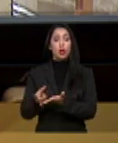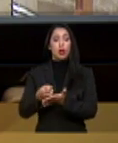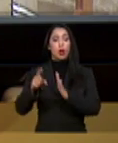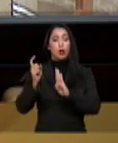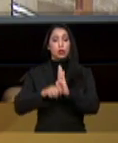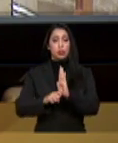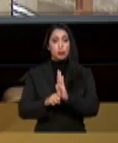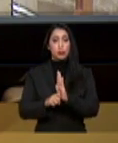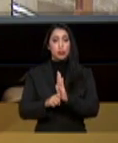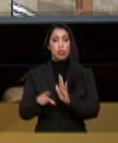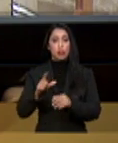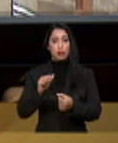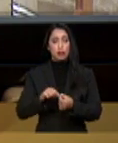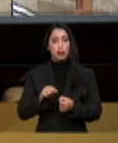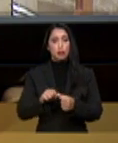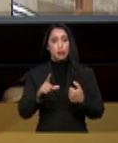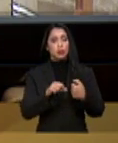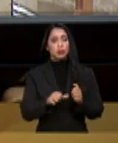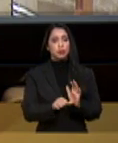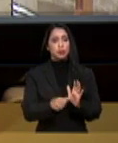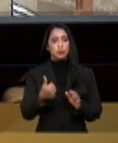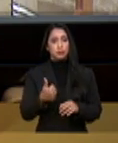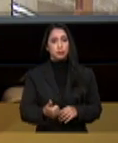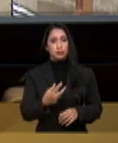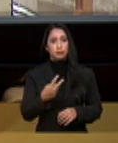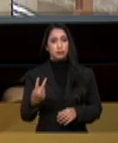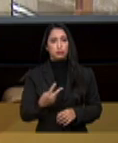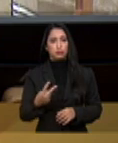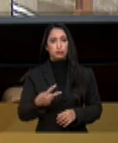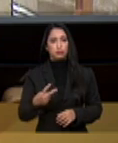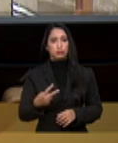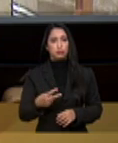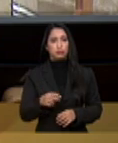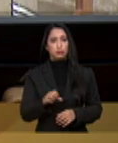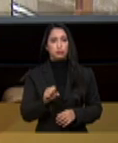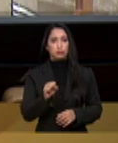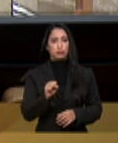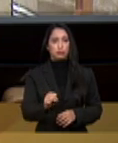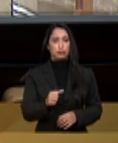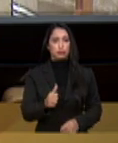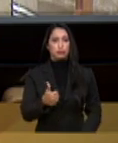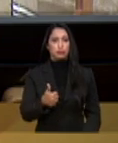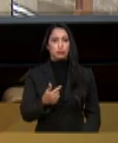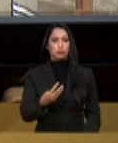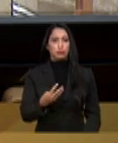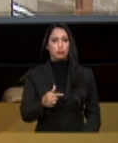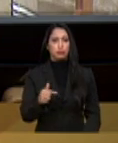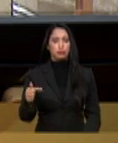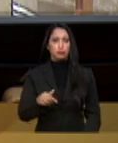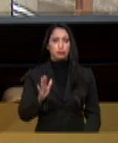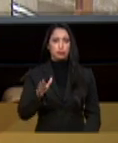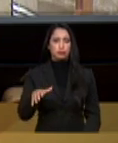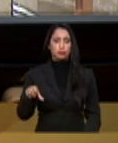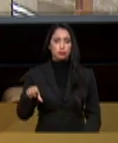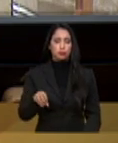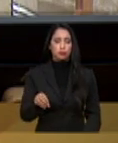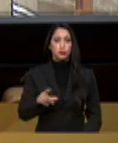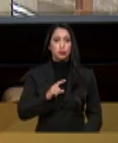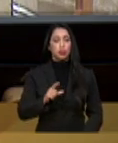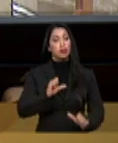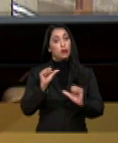tributária definidos nos artigos 1º e 2º da Lei 8.137, de 90. O preceito normativo